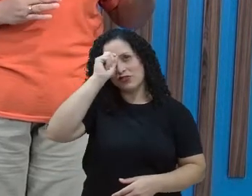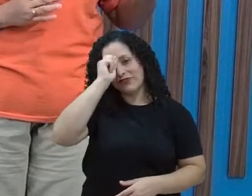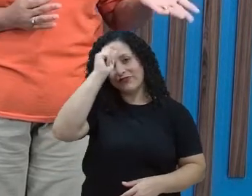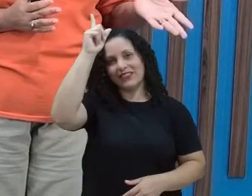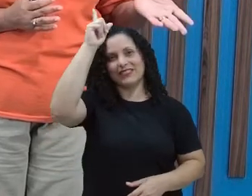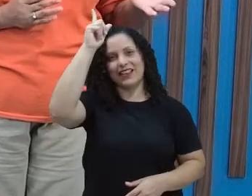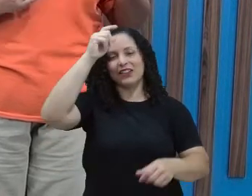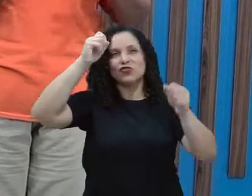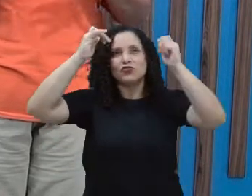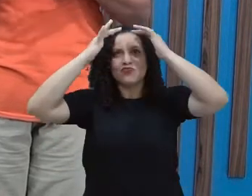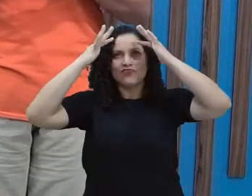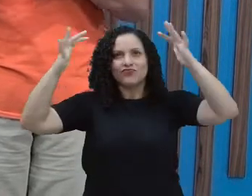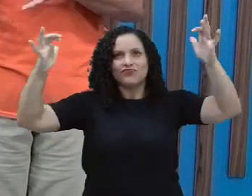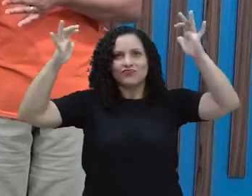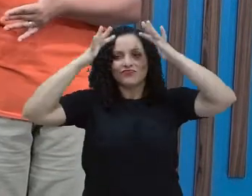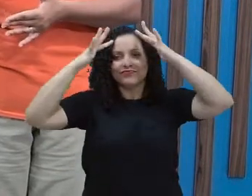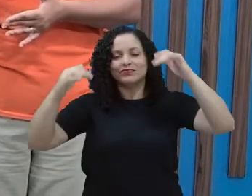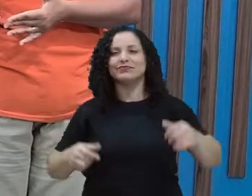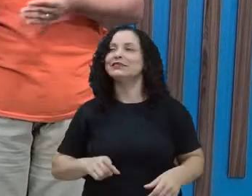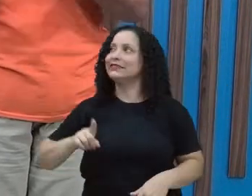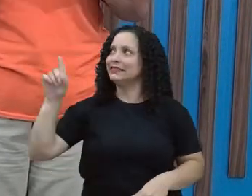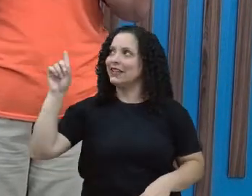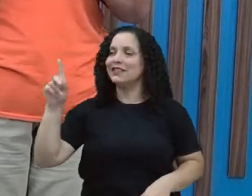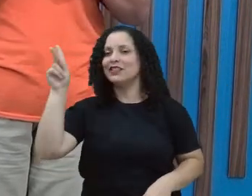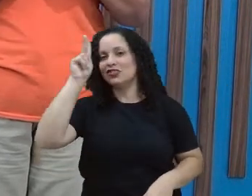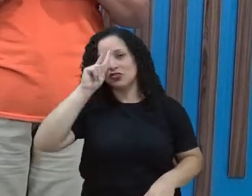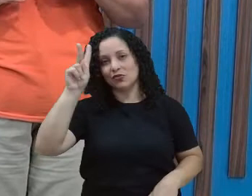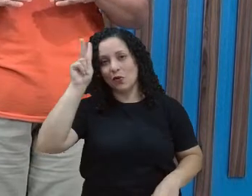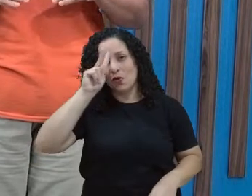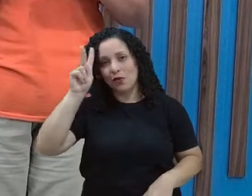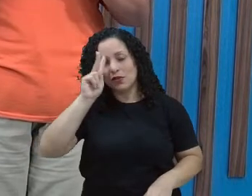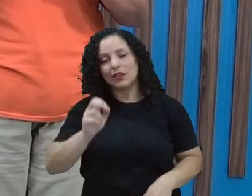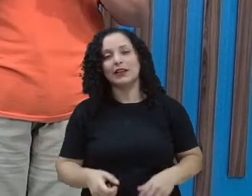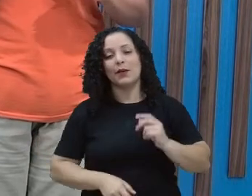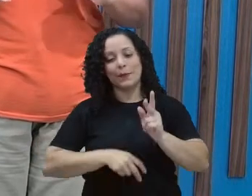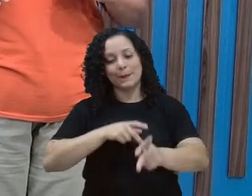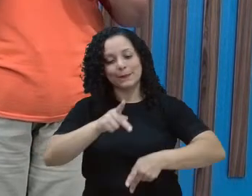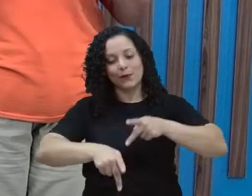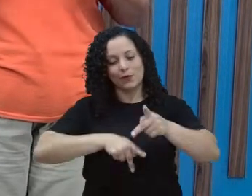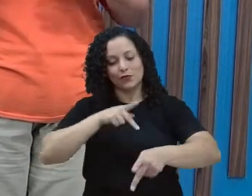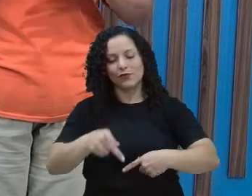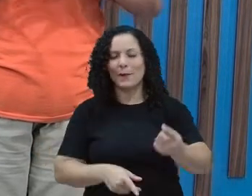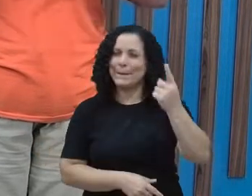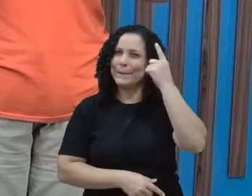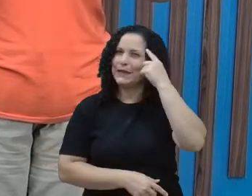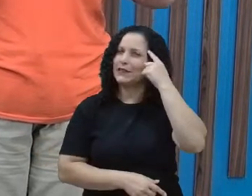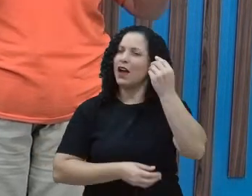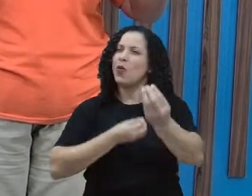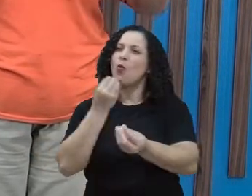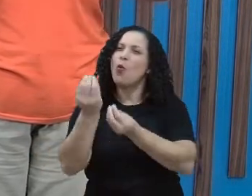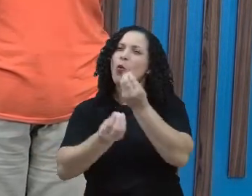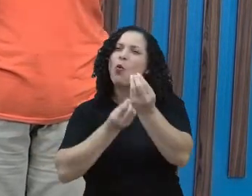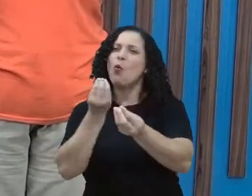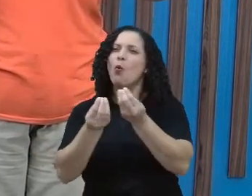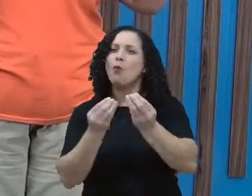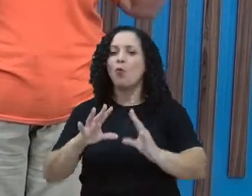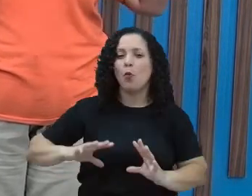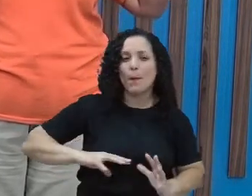seu imaginário. Então, nessa história aí, esse povo, ele pensou de que forma se deu